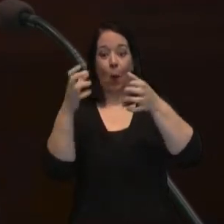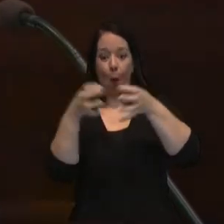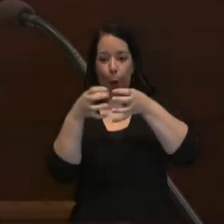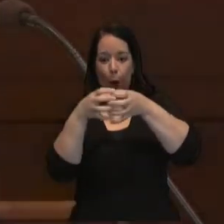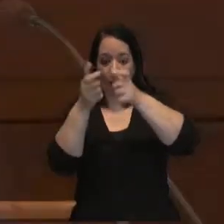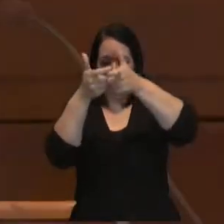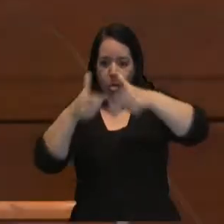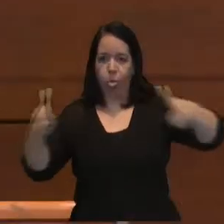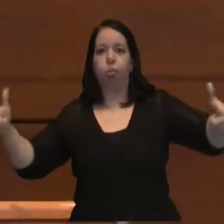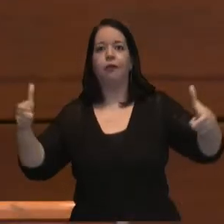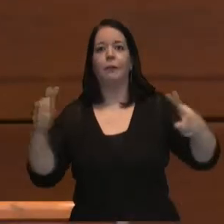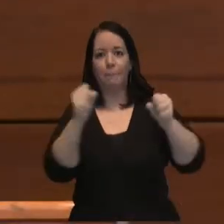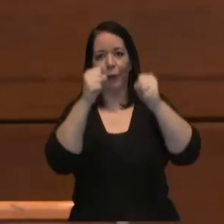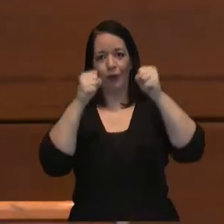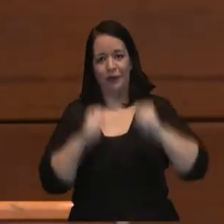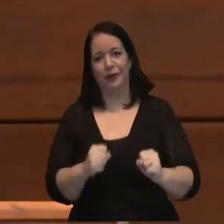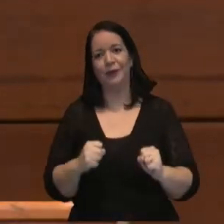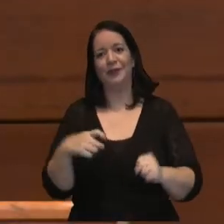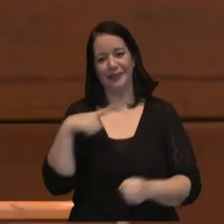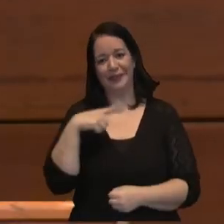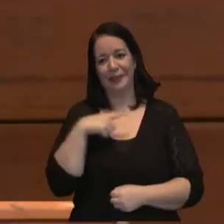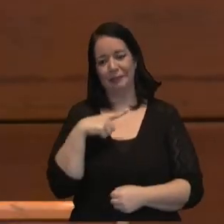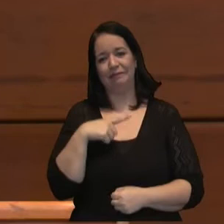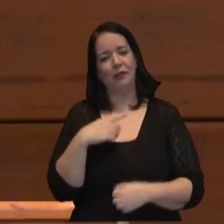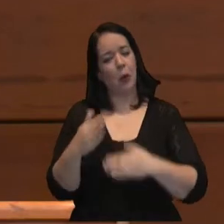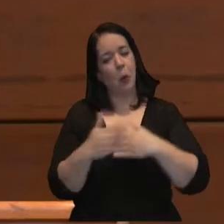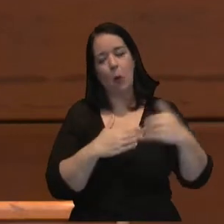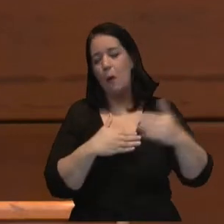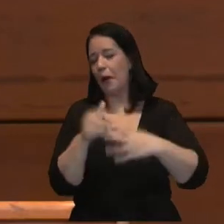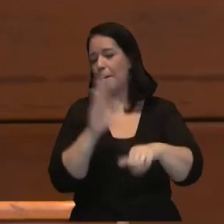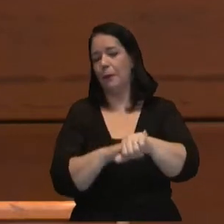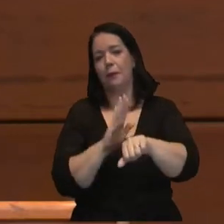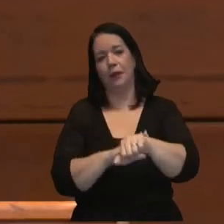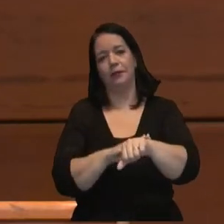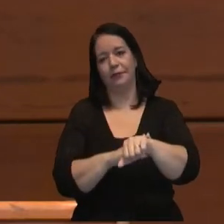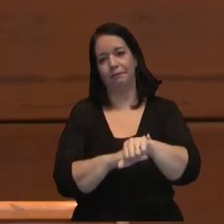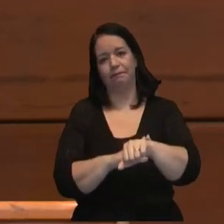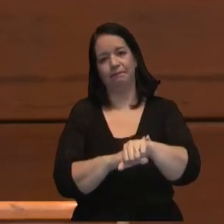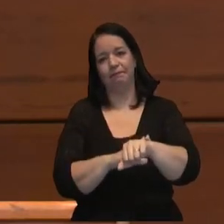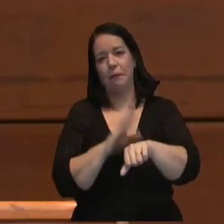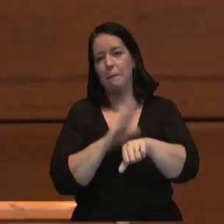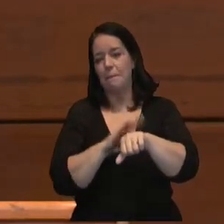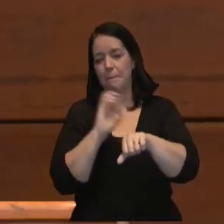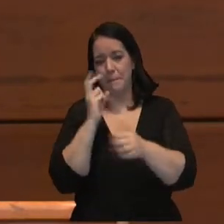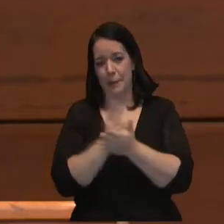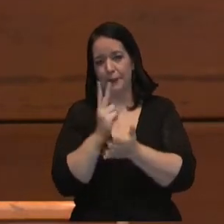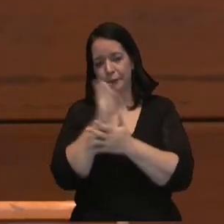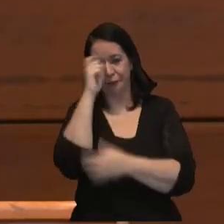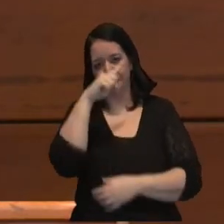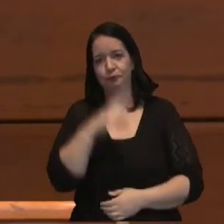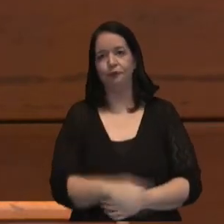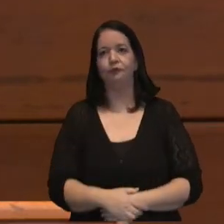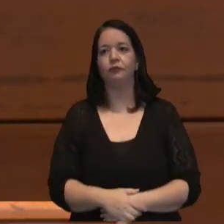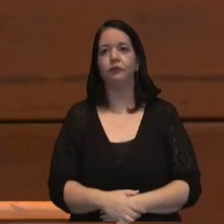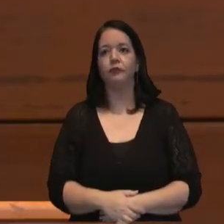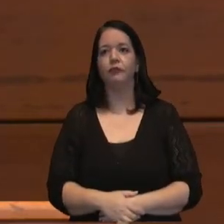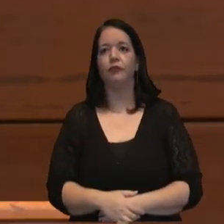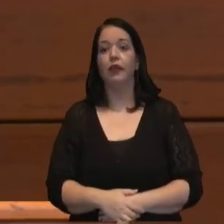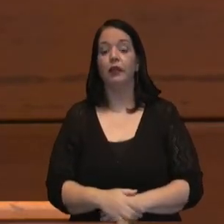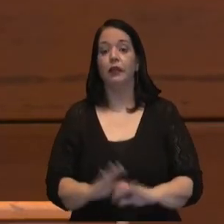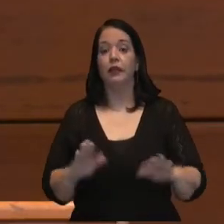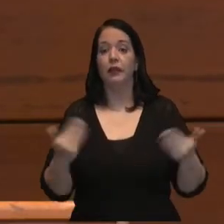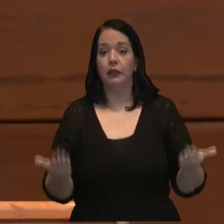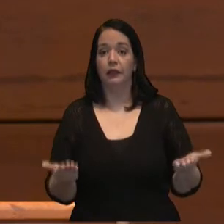serei sempre maioria em qualquer situação. E partindo para a conclusão dessa mensagem